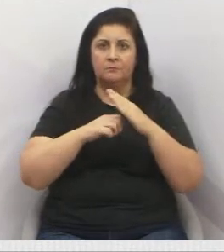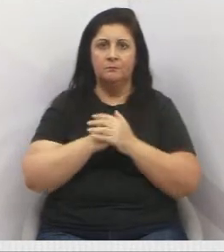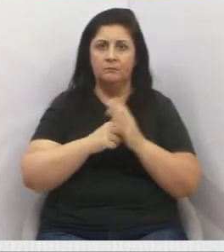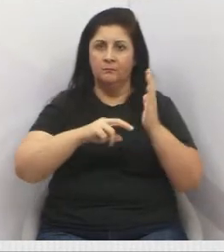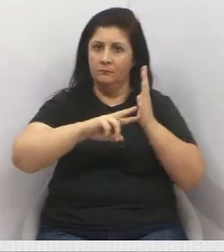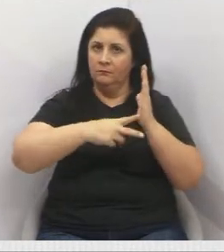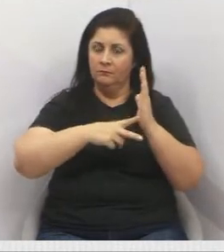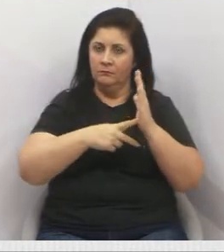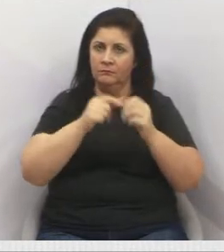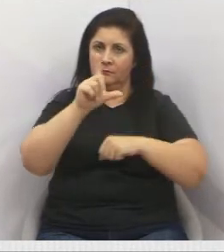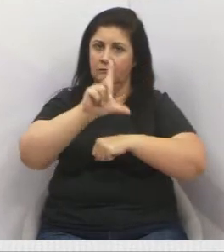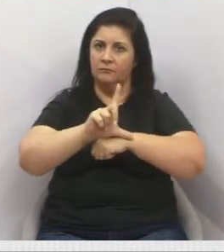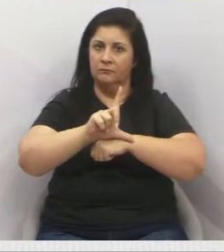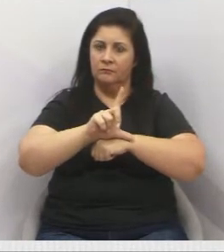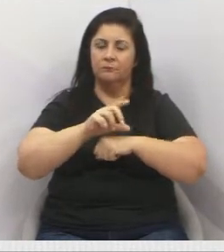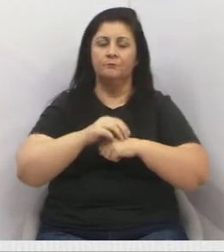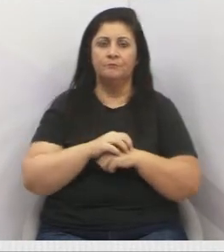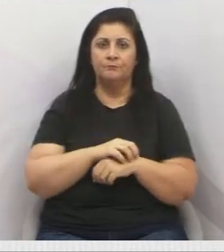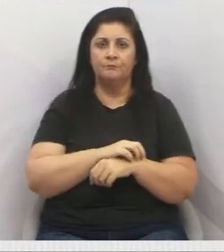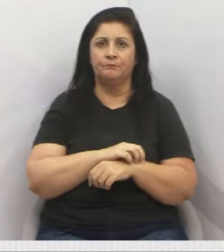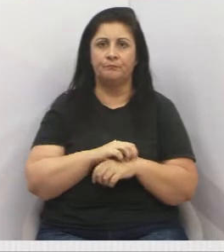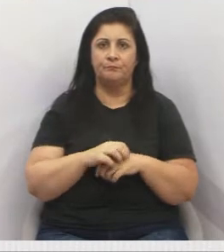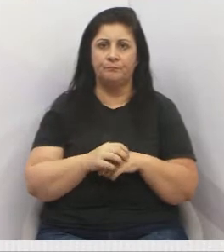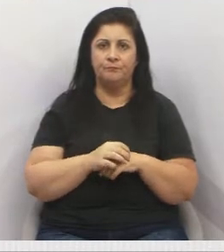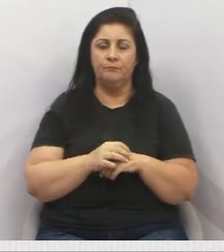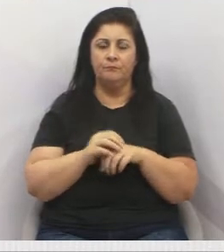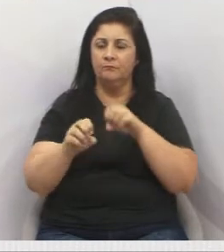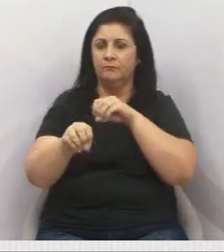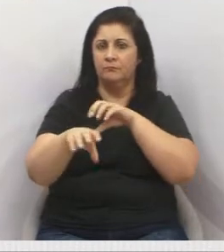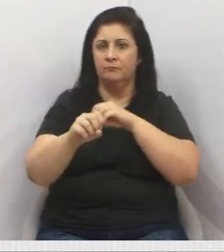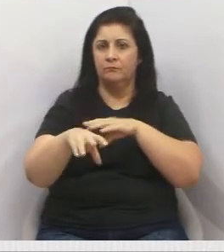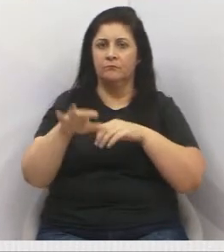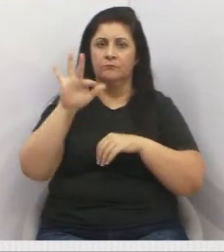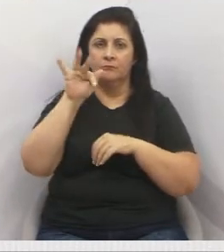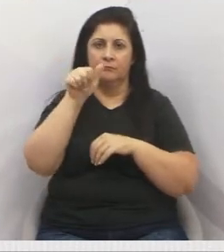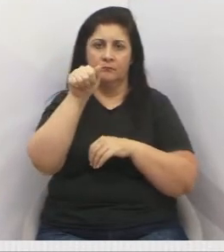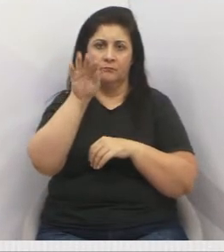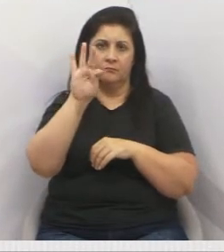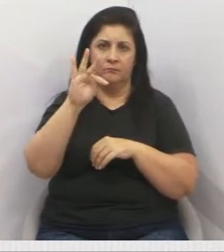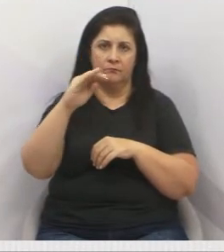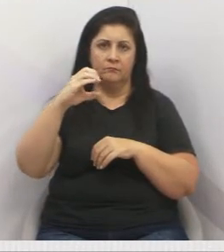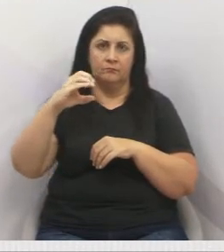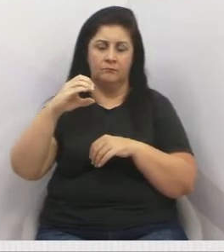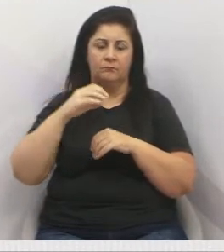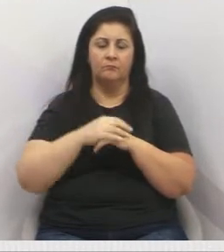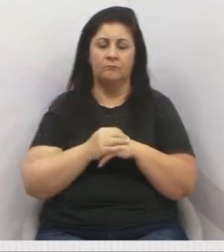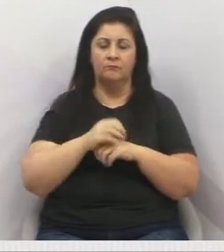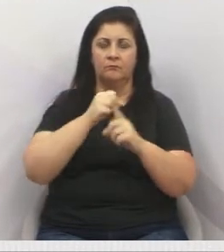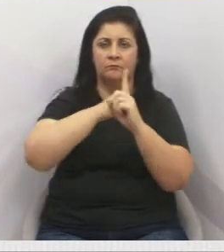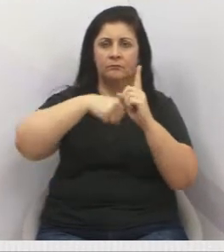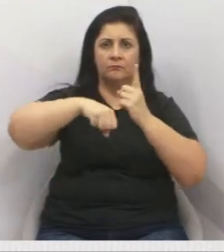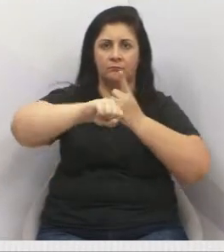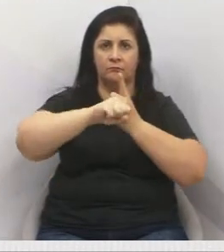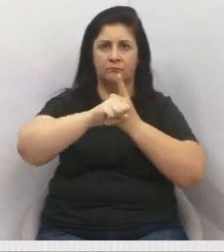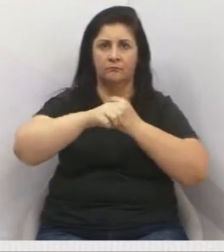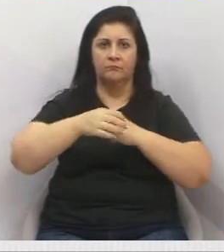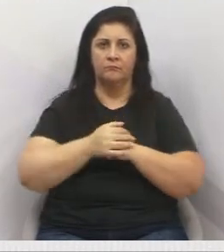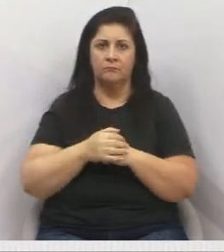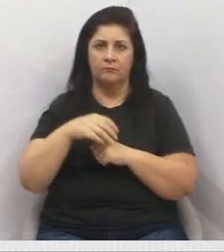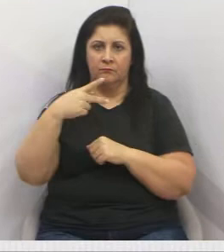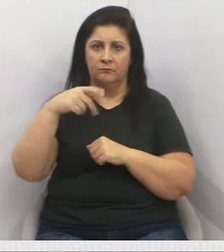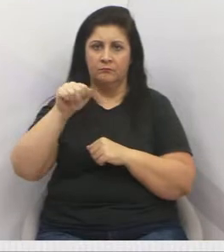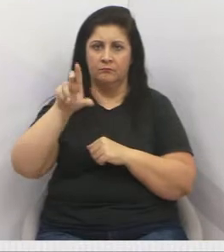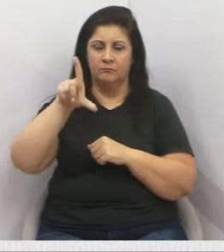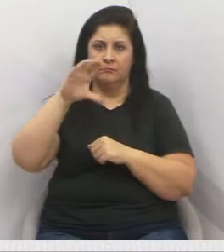Sindicato Varejista, Sincomércio, entidades acadêmicas de pesquisa, FATEC, e organização da sociedade civil, Associação Paulo